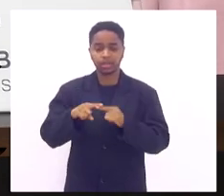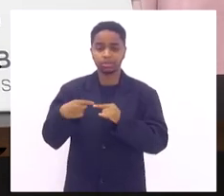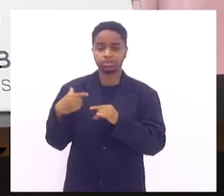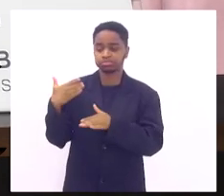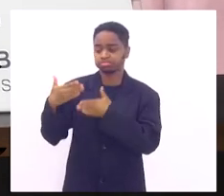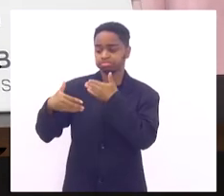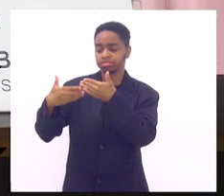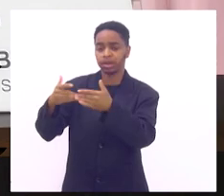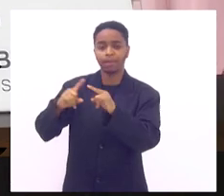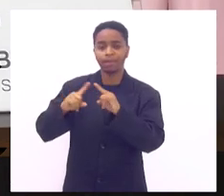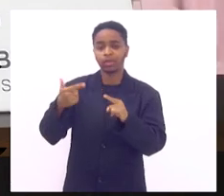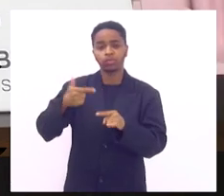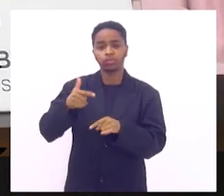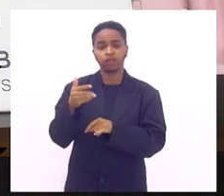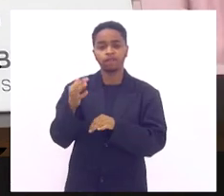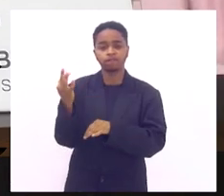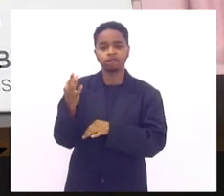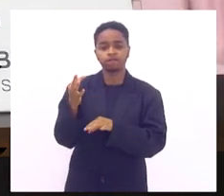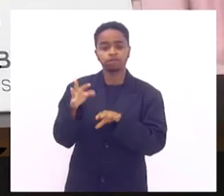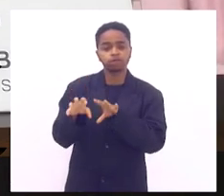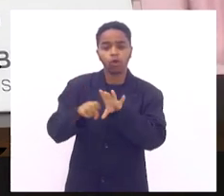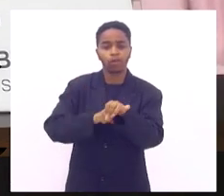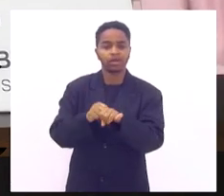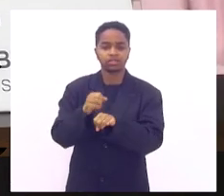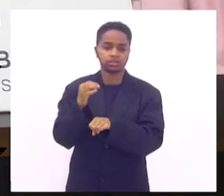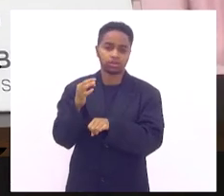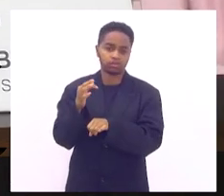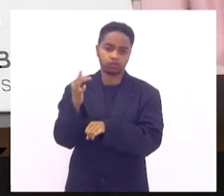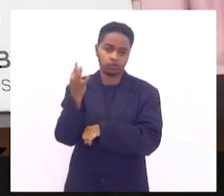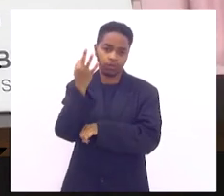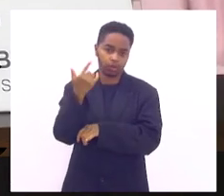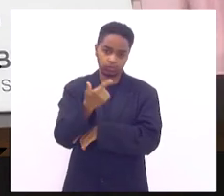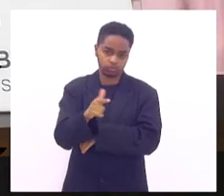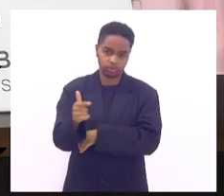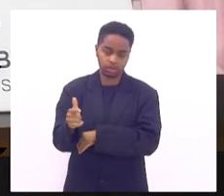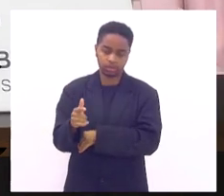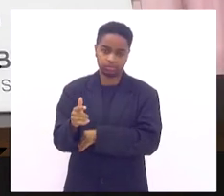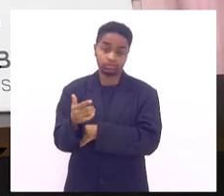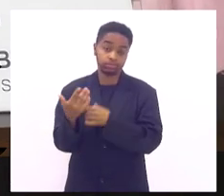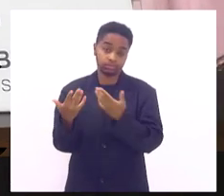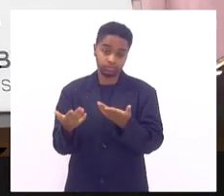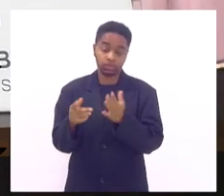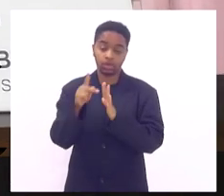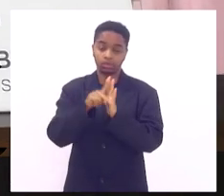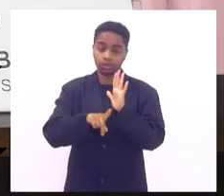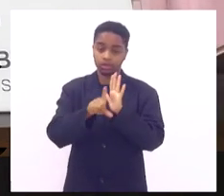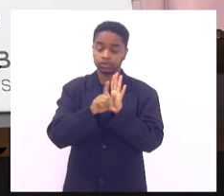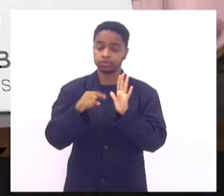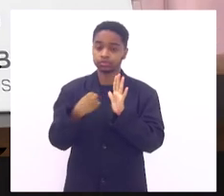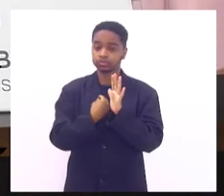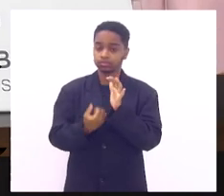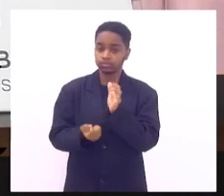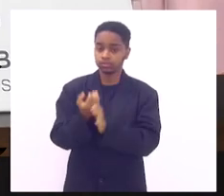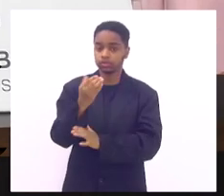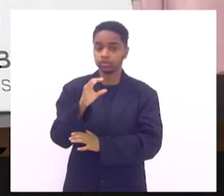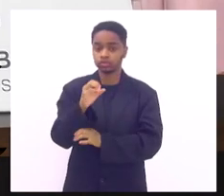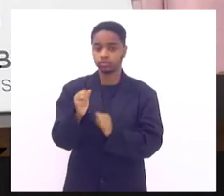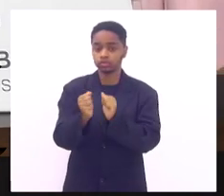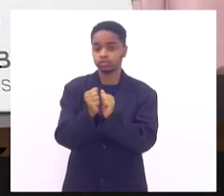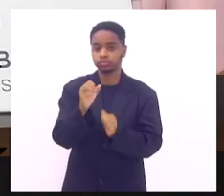escritório. Mas nunca teve uma formação adequada. E com esse projeto que nós fizemos com o CRC,